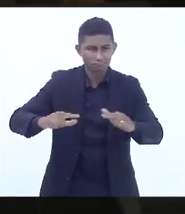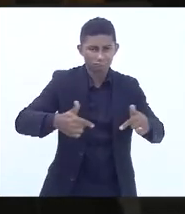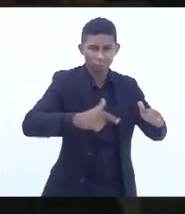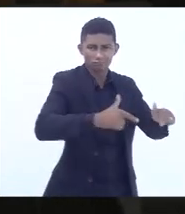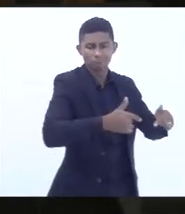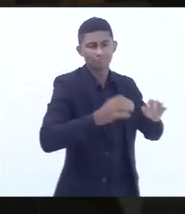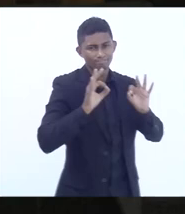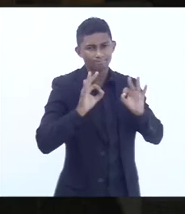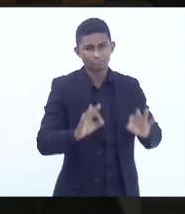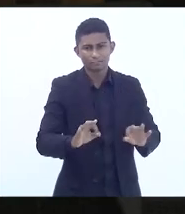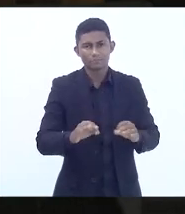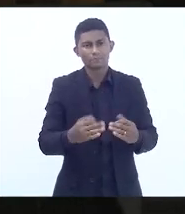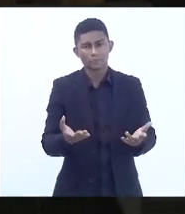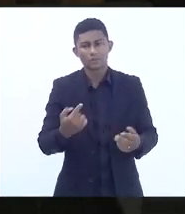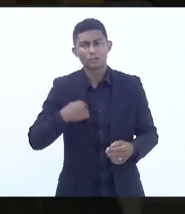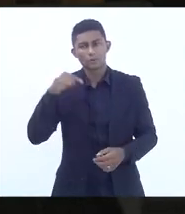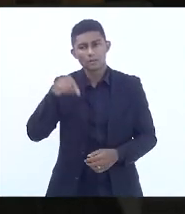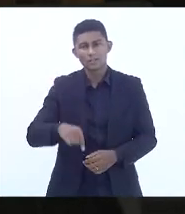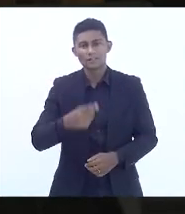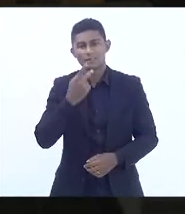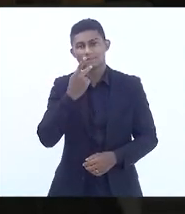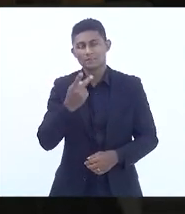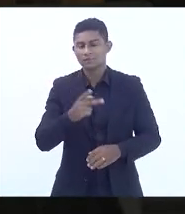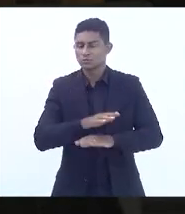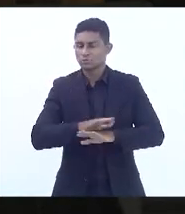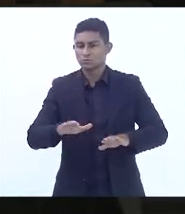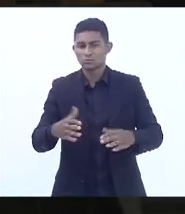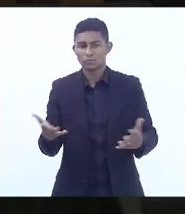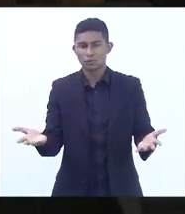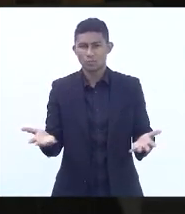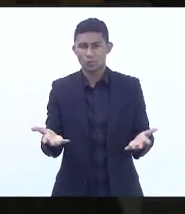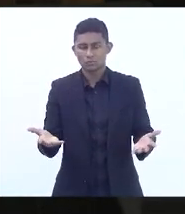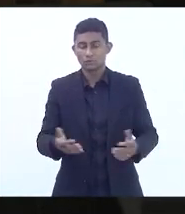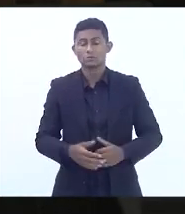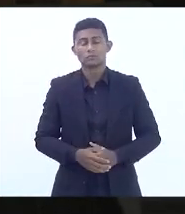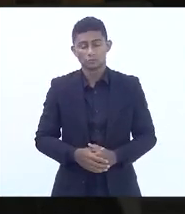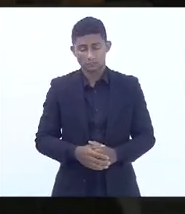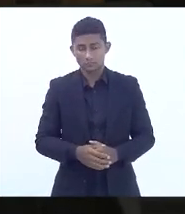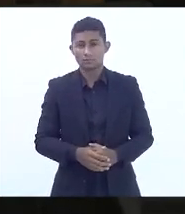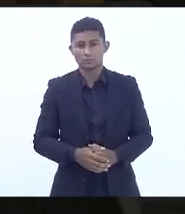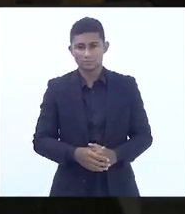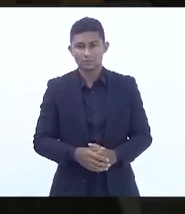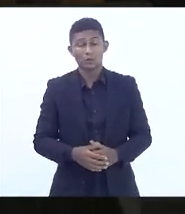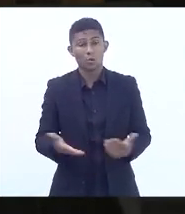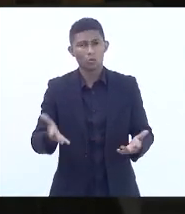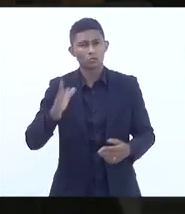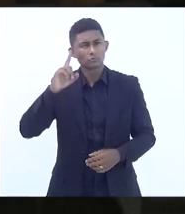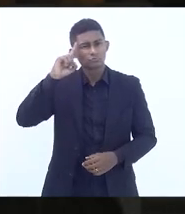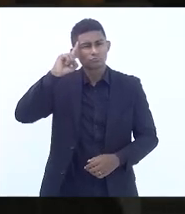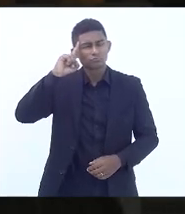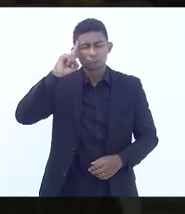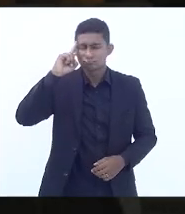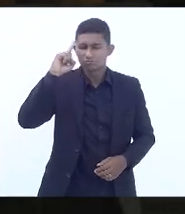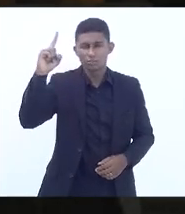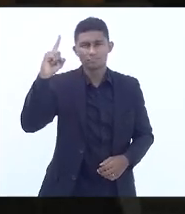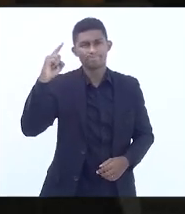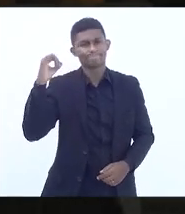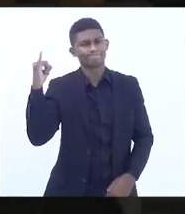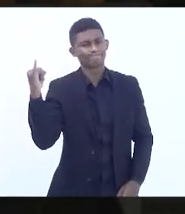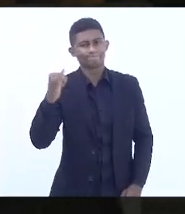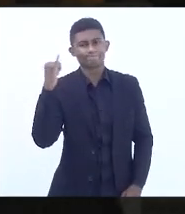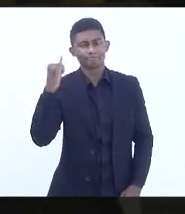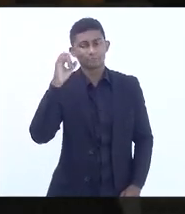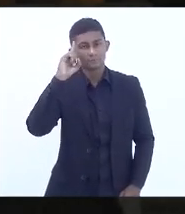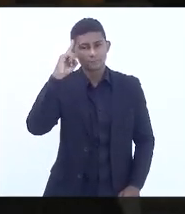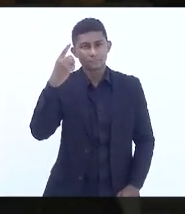fazer o registro sobre o dia de hoje, que me parece uma data extremamente importante,